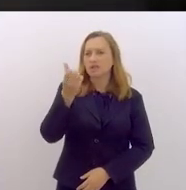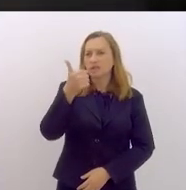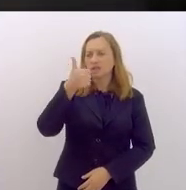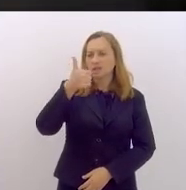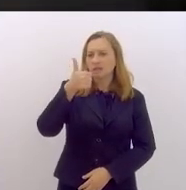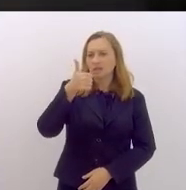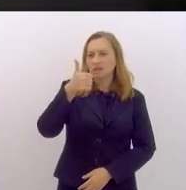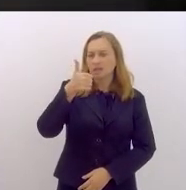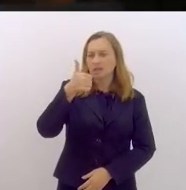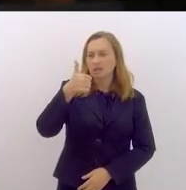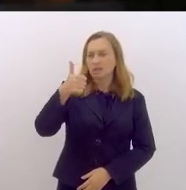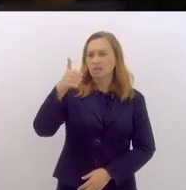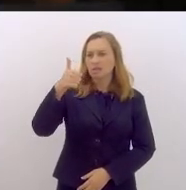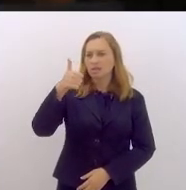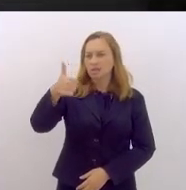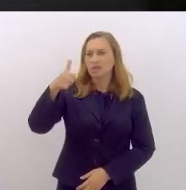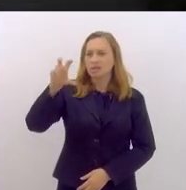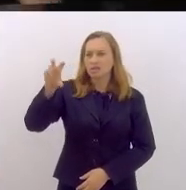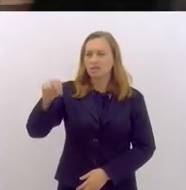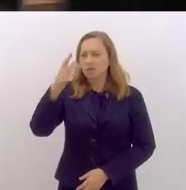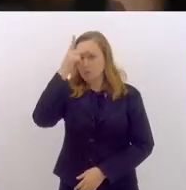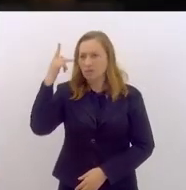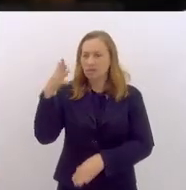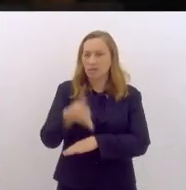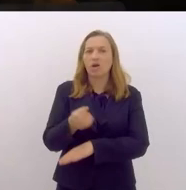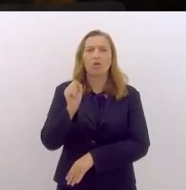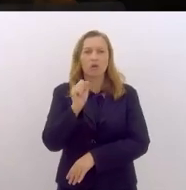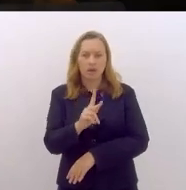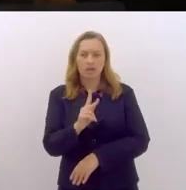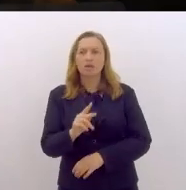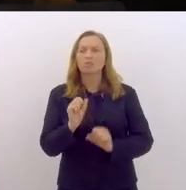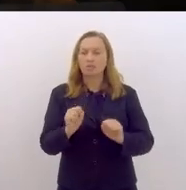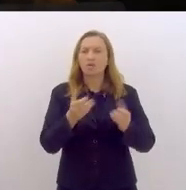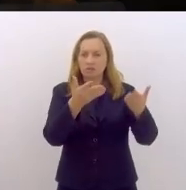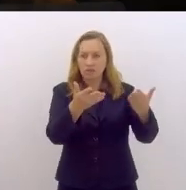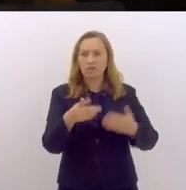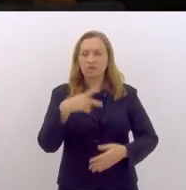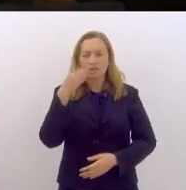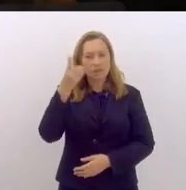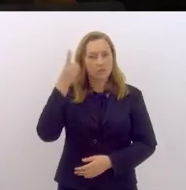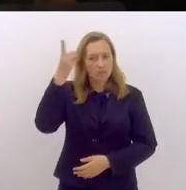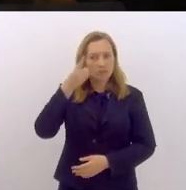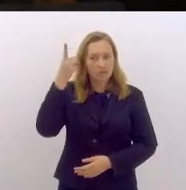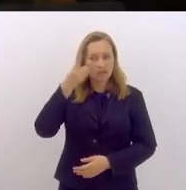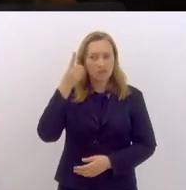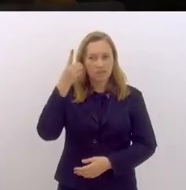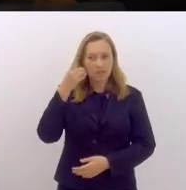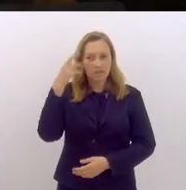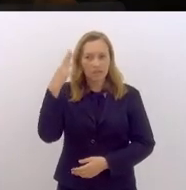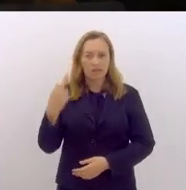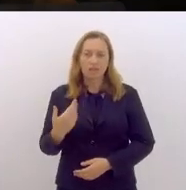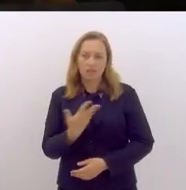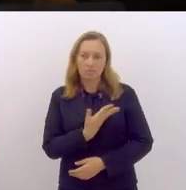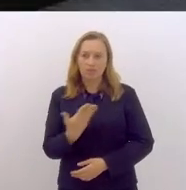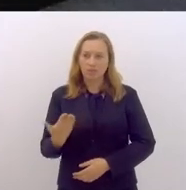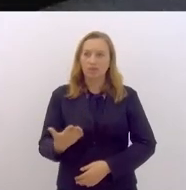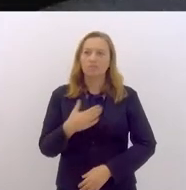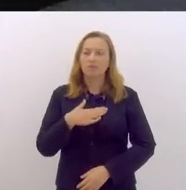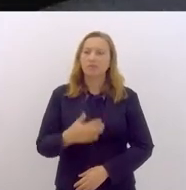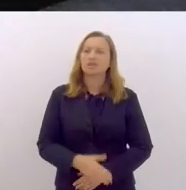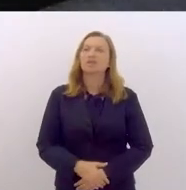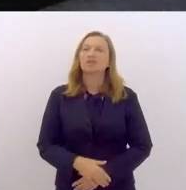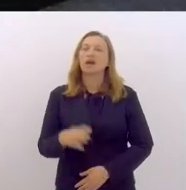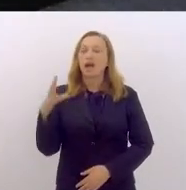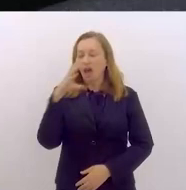pessoas entrarem. Tá bom. 150. Tá bom. Concedo a parte à deputada Renata Souza. minha companheira. Uma parte